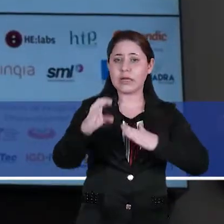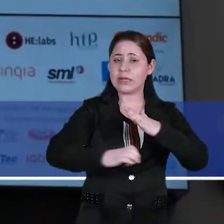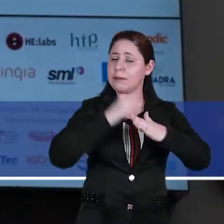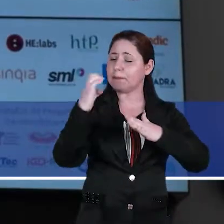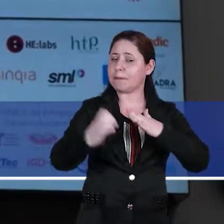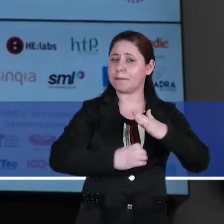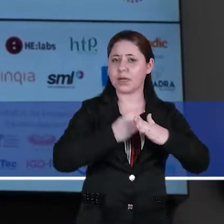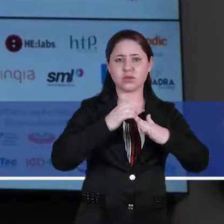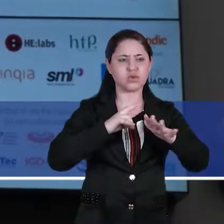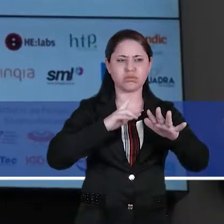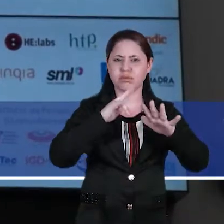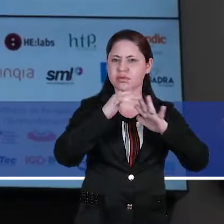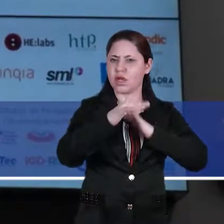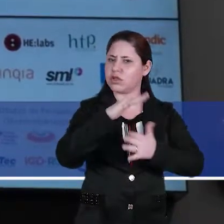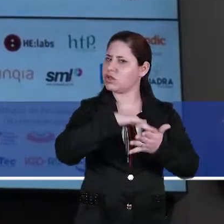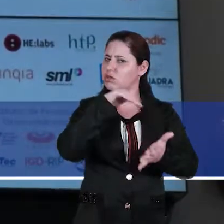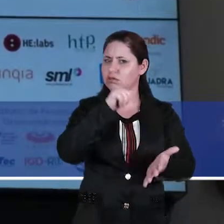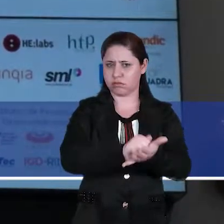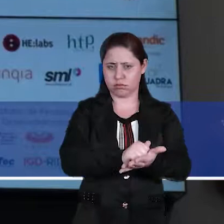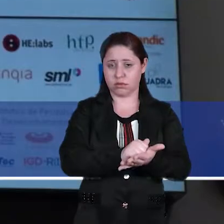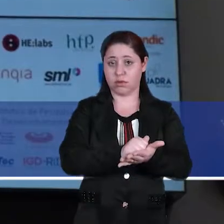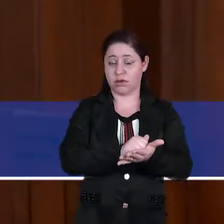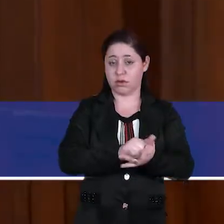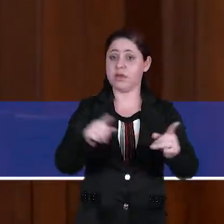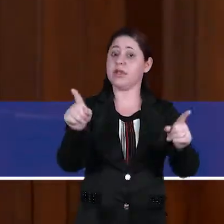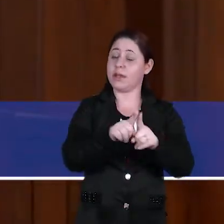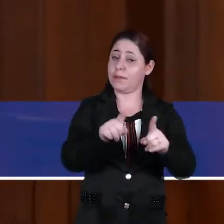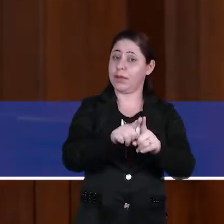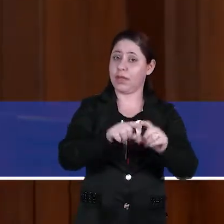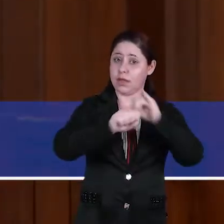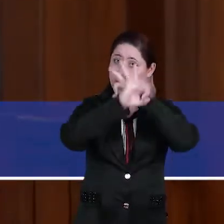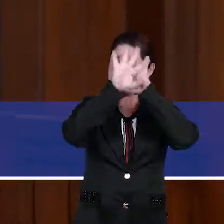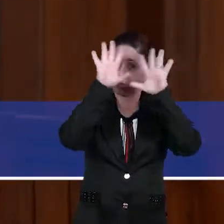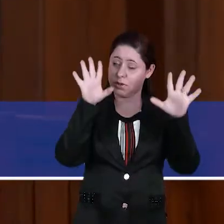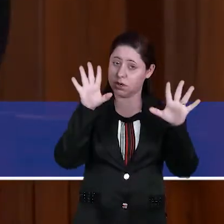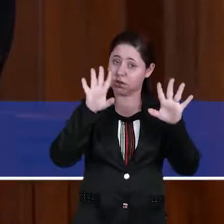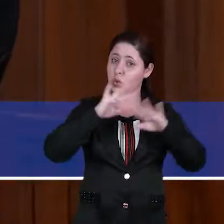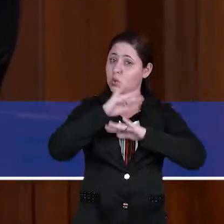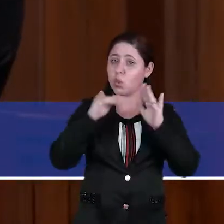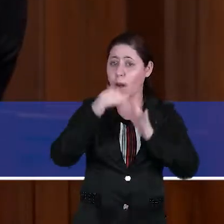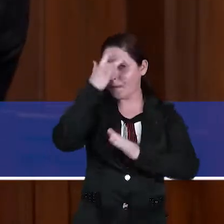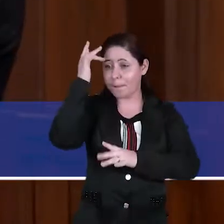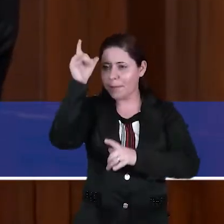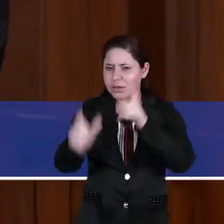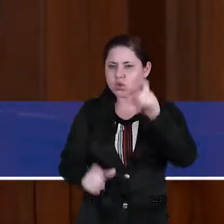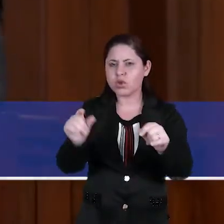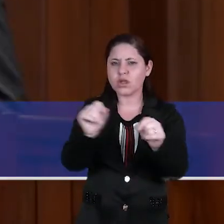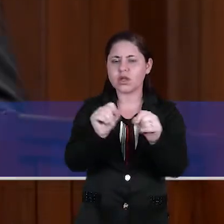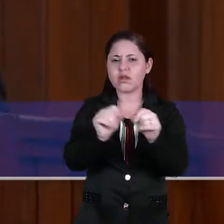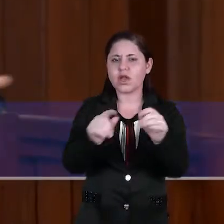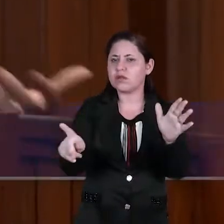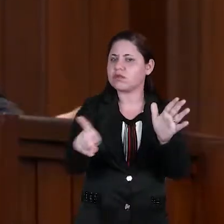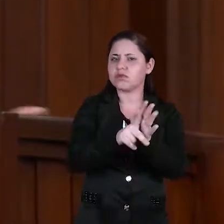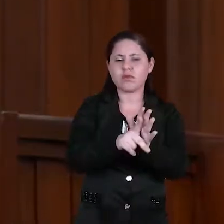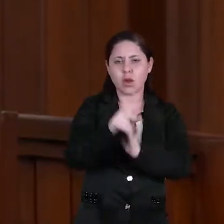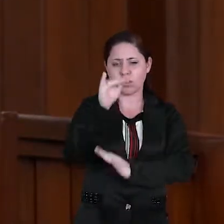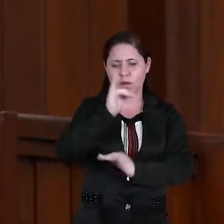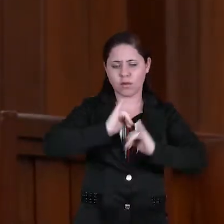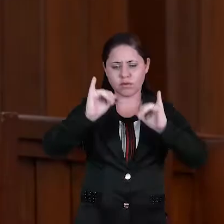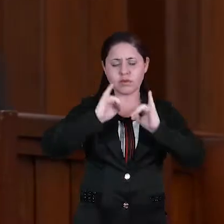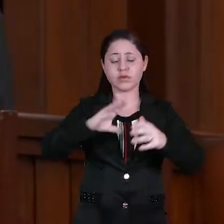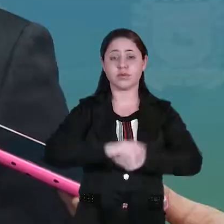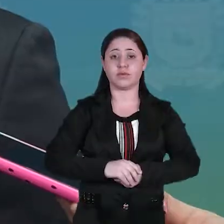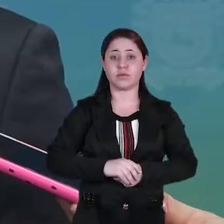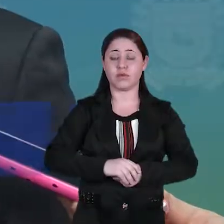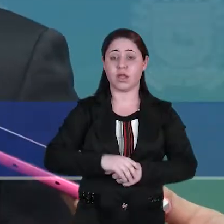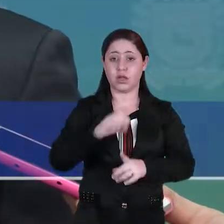às empresas nos mais diversos tipos de cadastros, além de trazer maior transparência ao público sobre o que é feito com esses